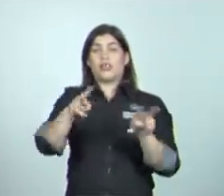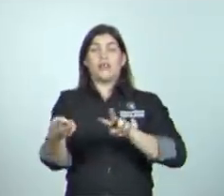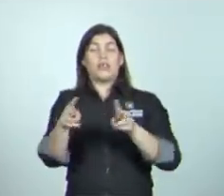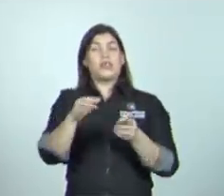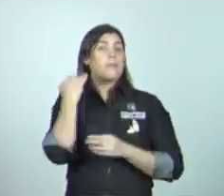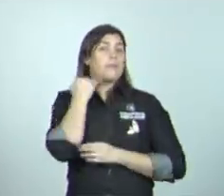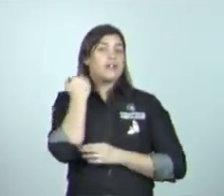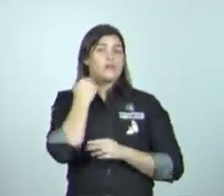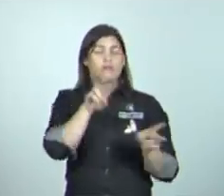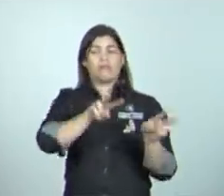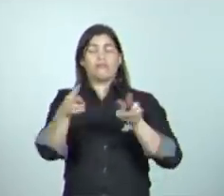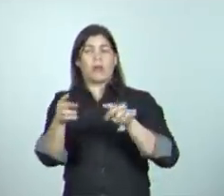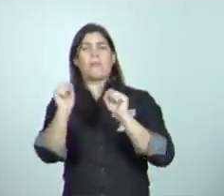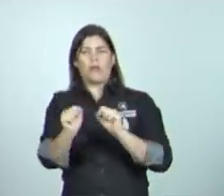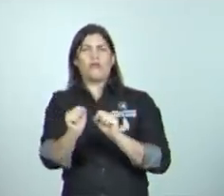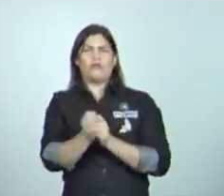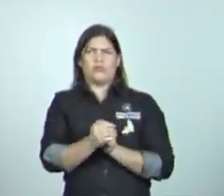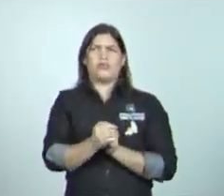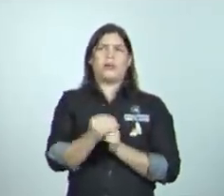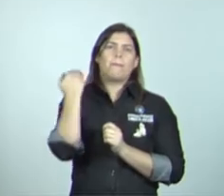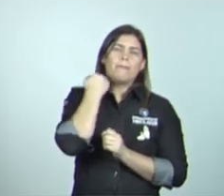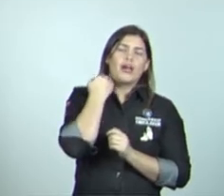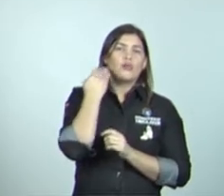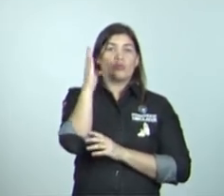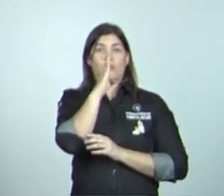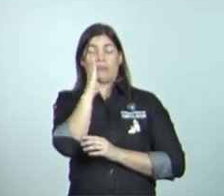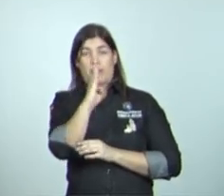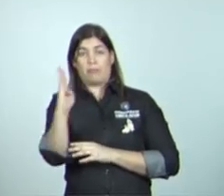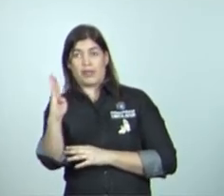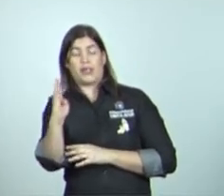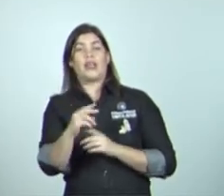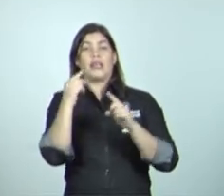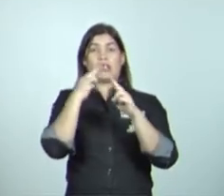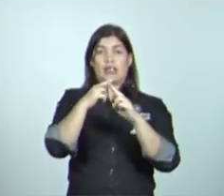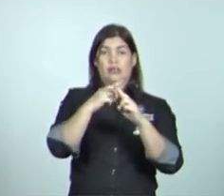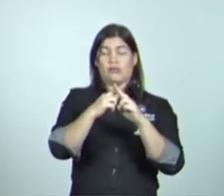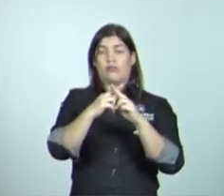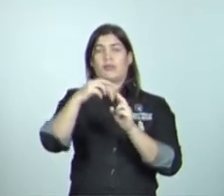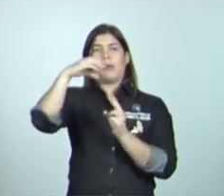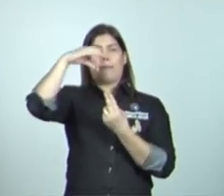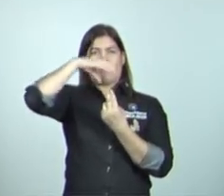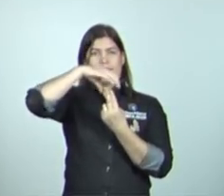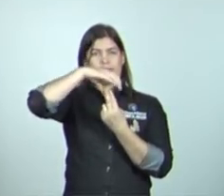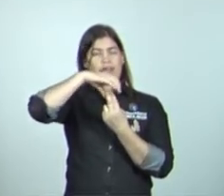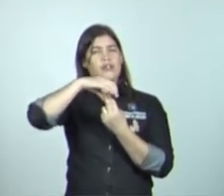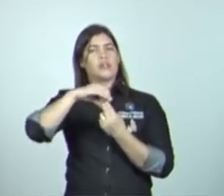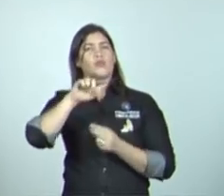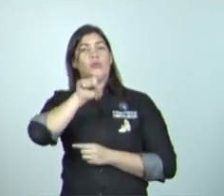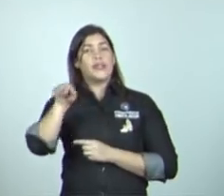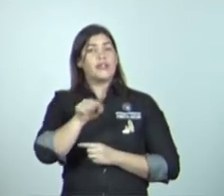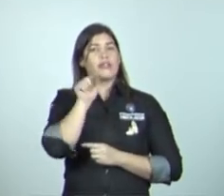nessas contas aqui ó banco do brasil bradesco nós temos caixa econômica santander e itaú